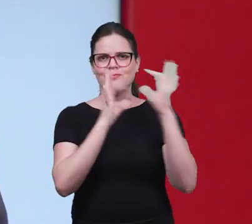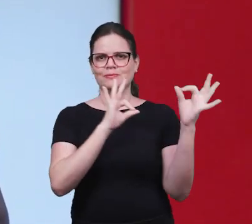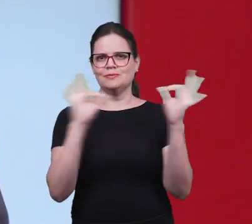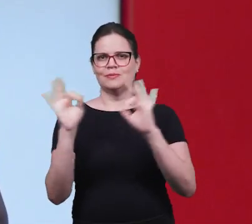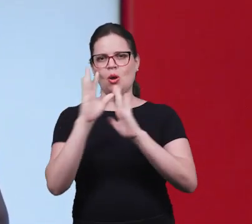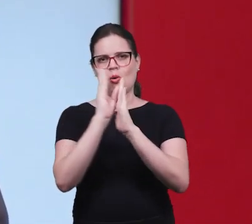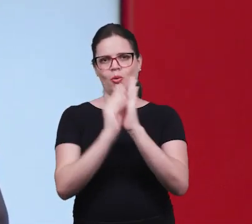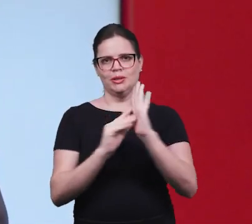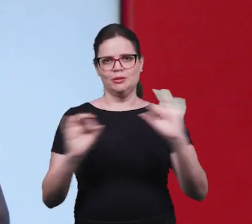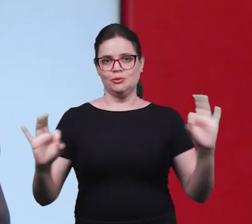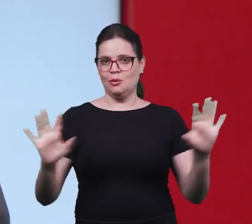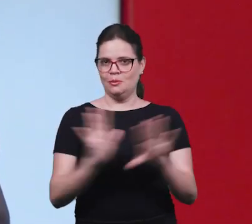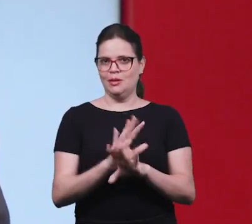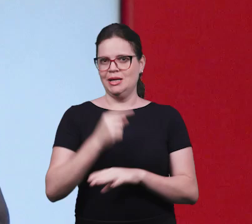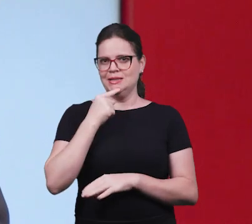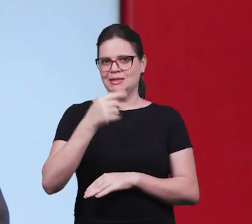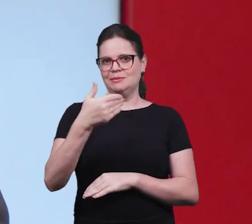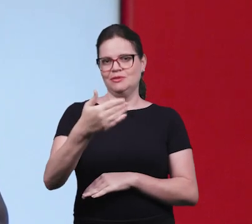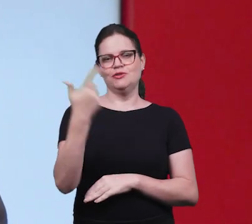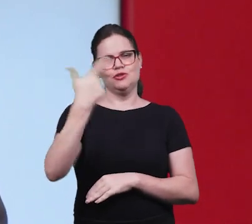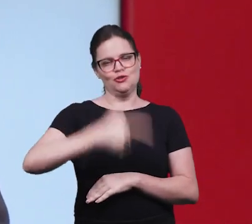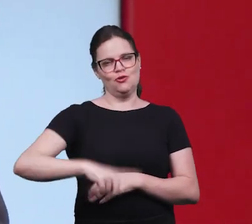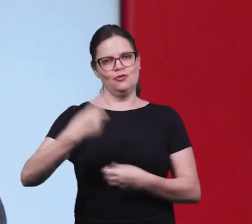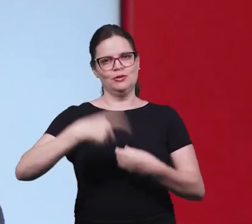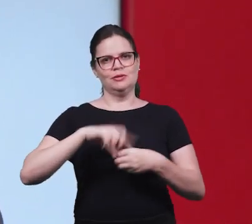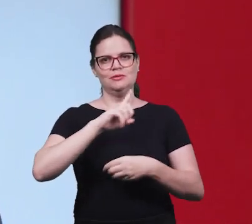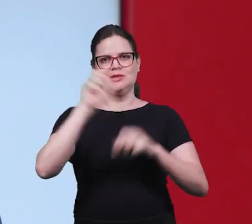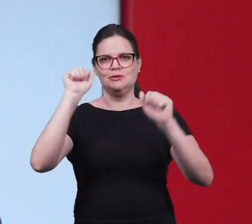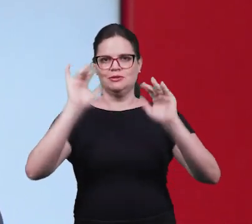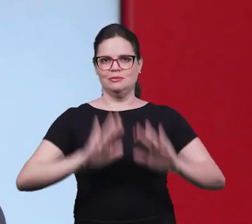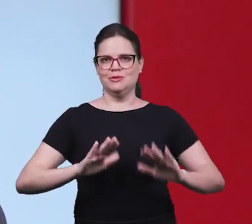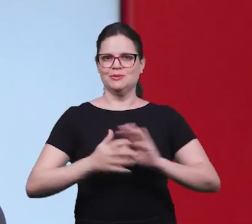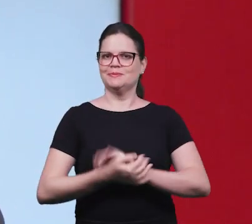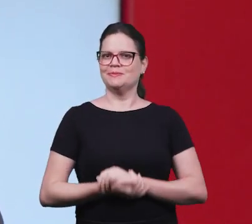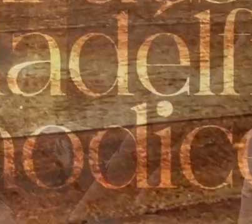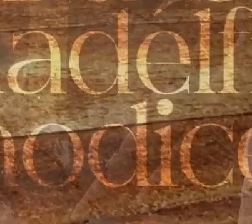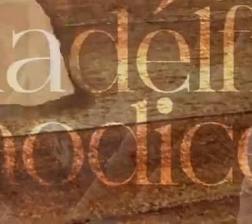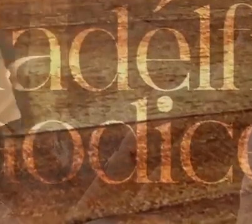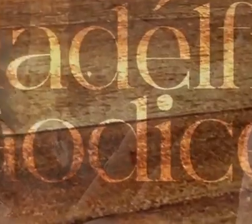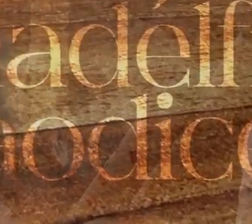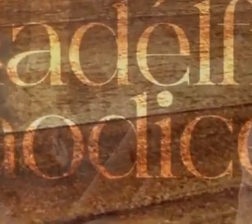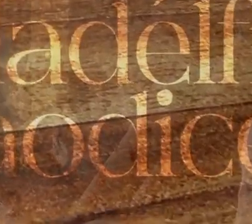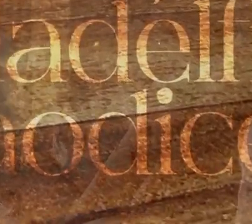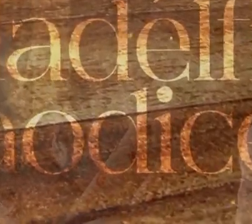todo o nosso conteúdo. Semana que vem, se Deus quiser, a gente está de volta. Deus abençoe. A paz do Senhor.